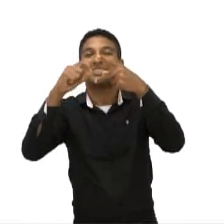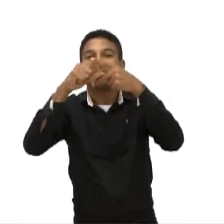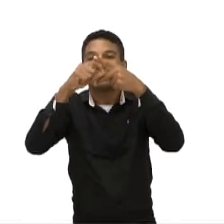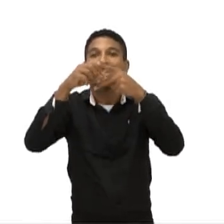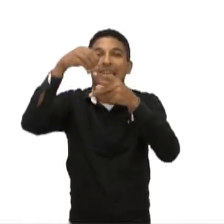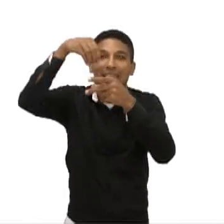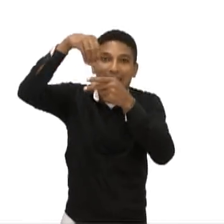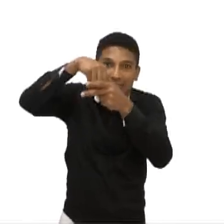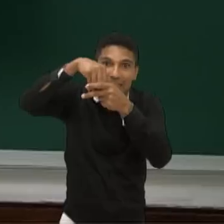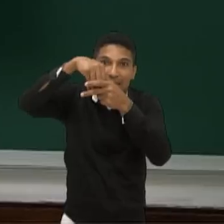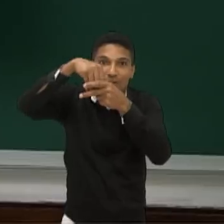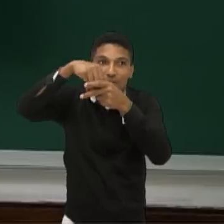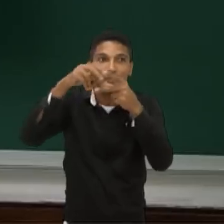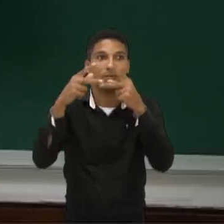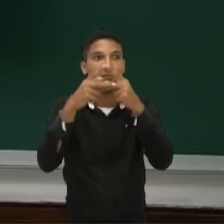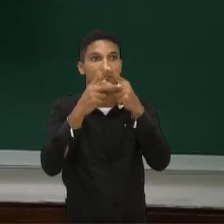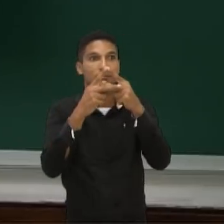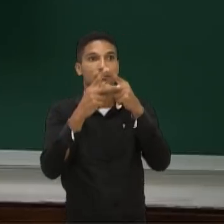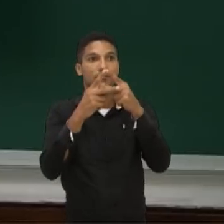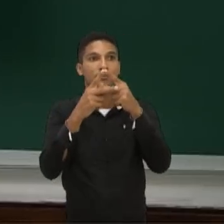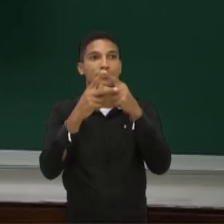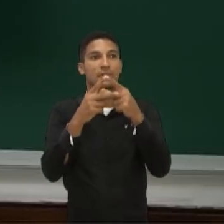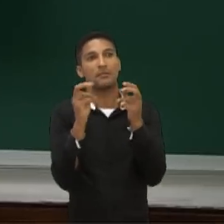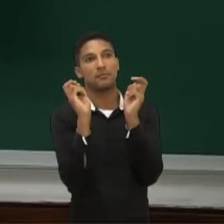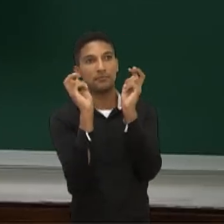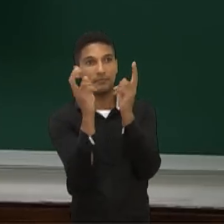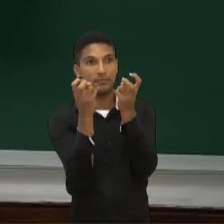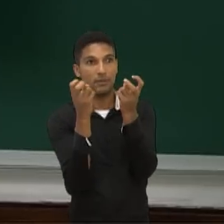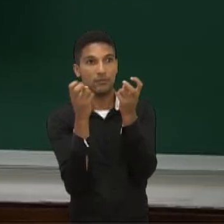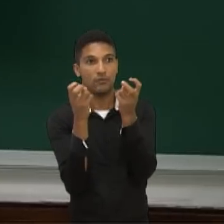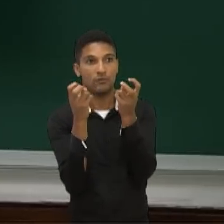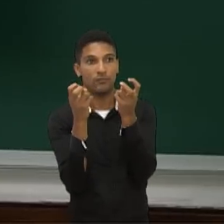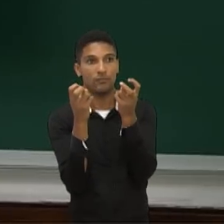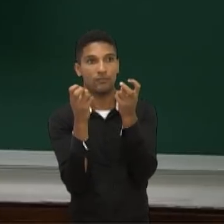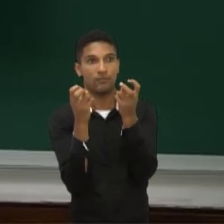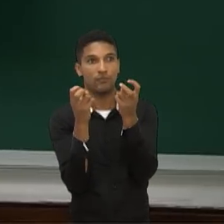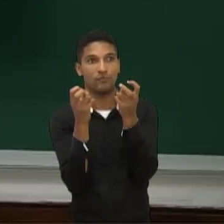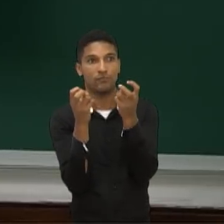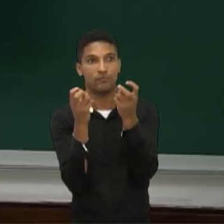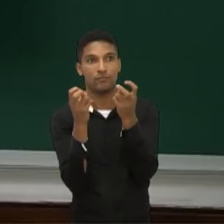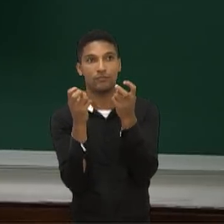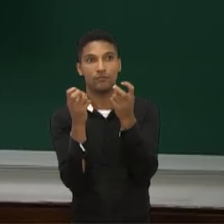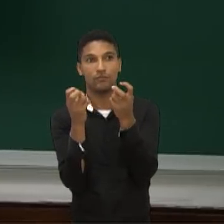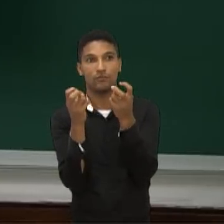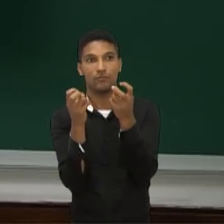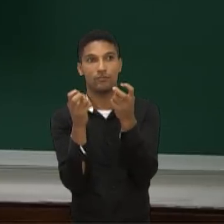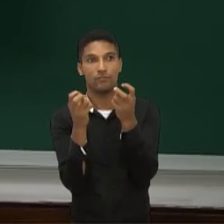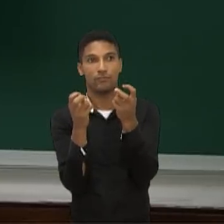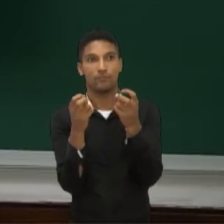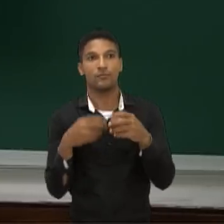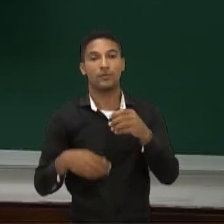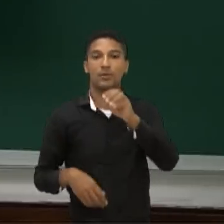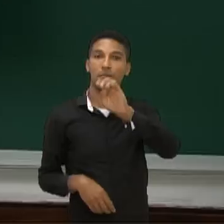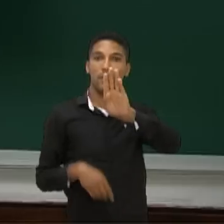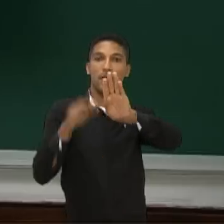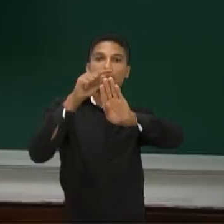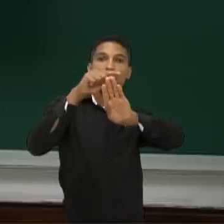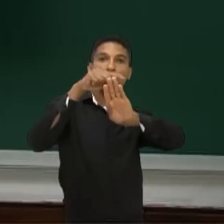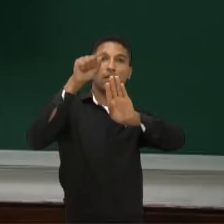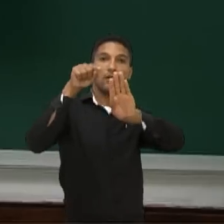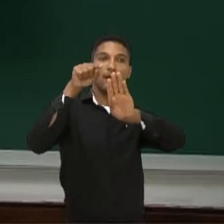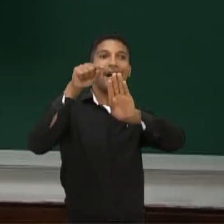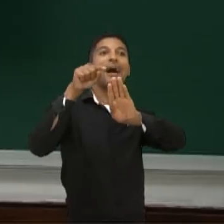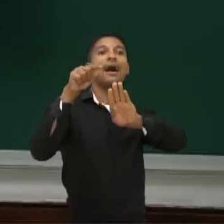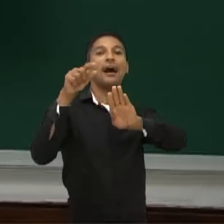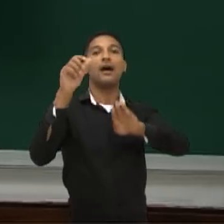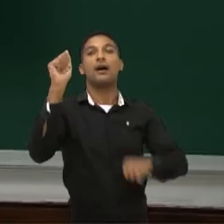esse ângulozinho com chapéuzinho, para dizer que é o ângulo, de ângulo, tá bom? Ângulo B. E perceba que o ângulo C é o Czinho ali, o C